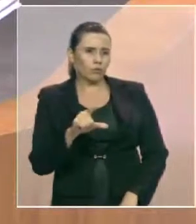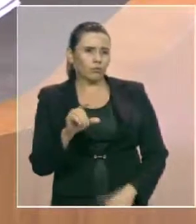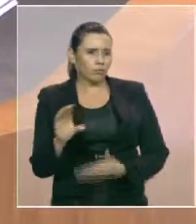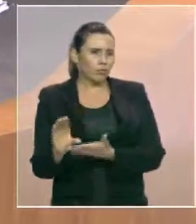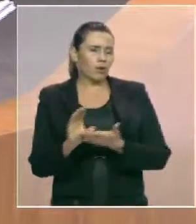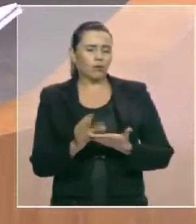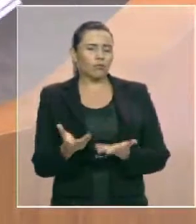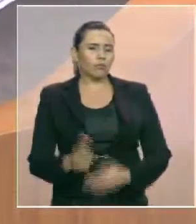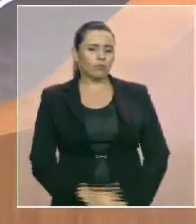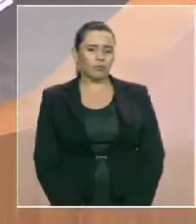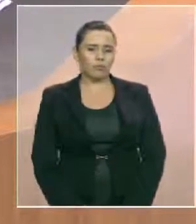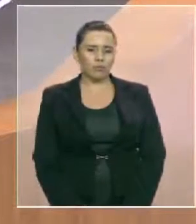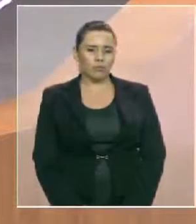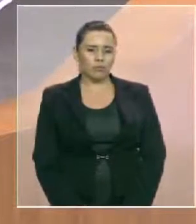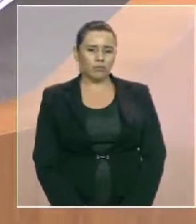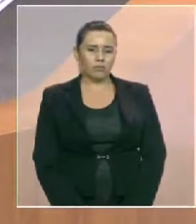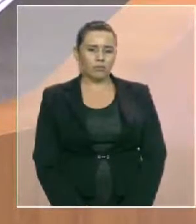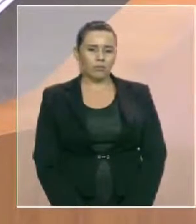é nada.